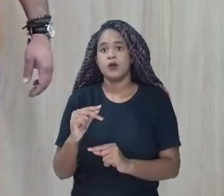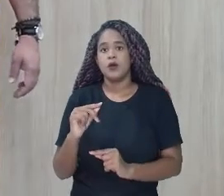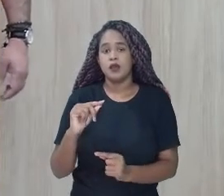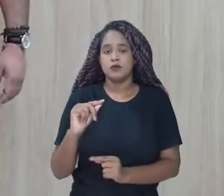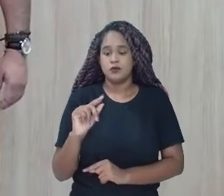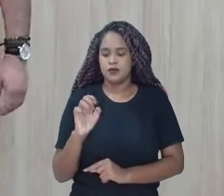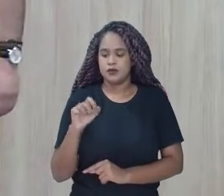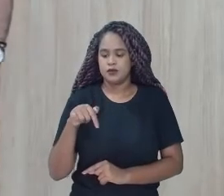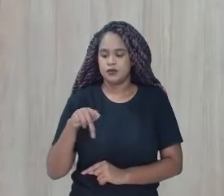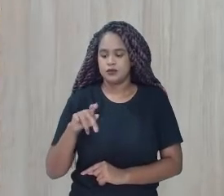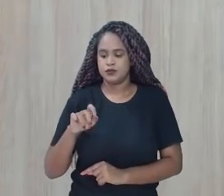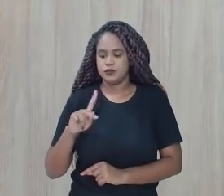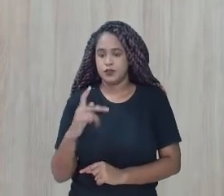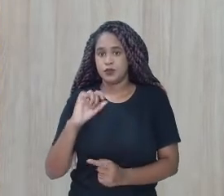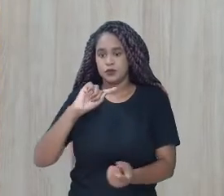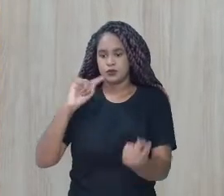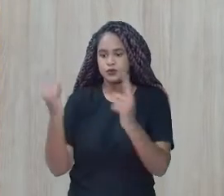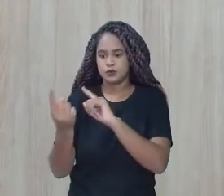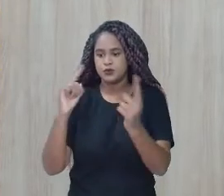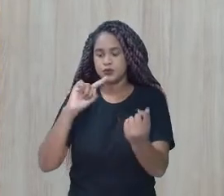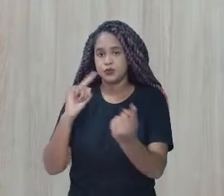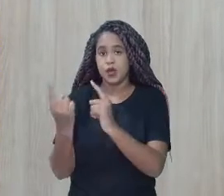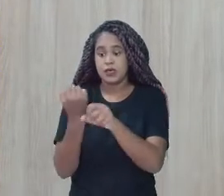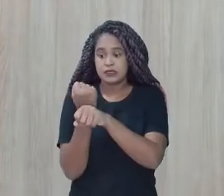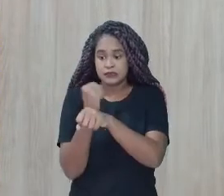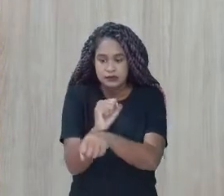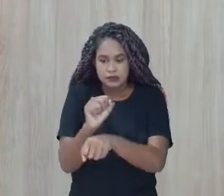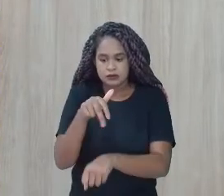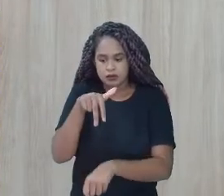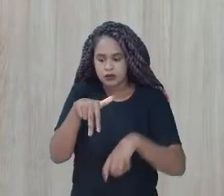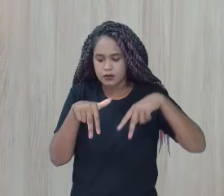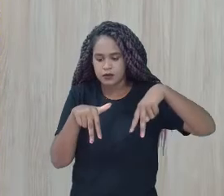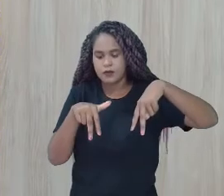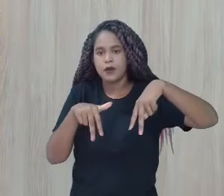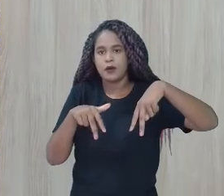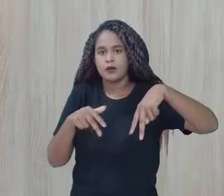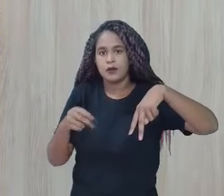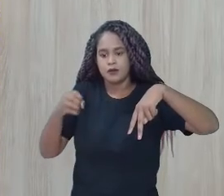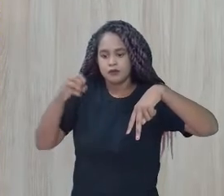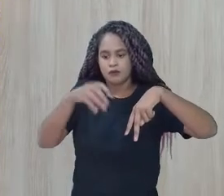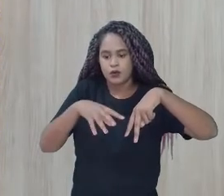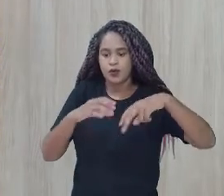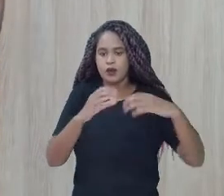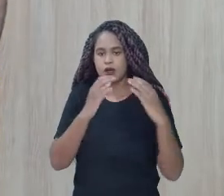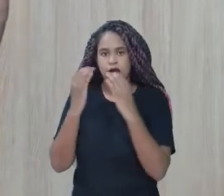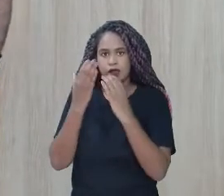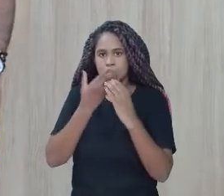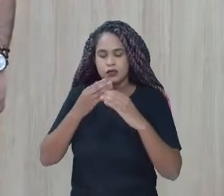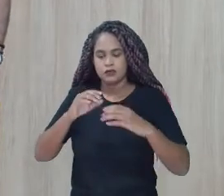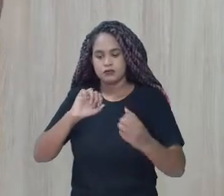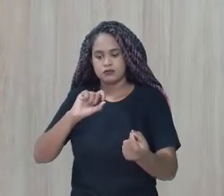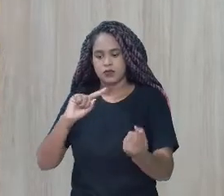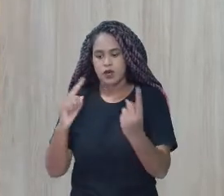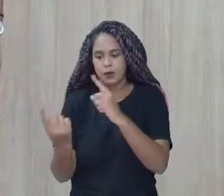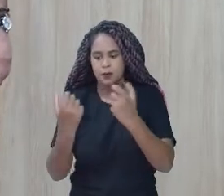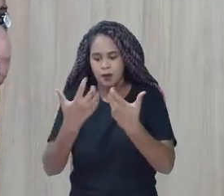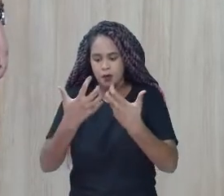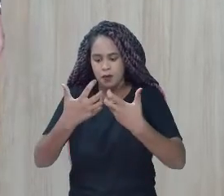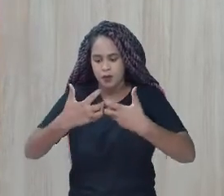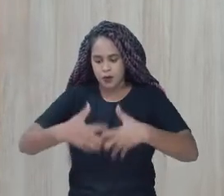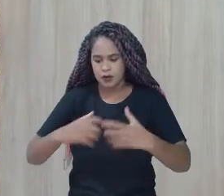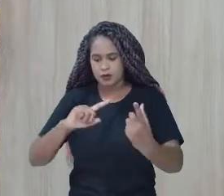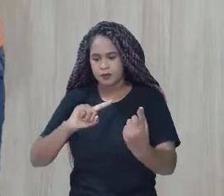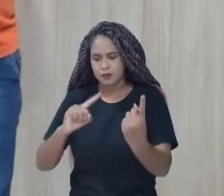gire, enquanto que os escravos, né, que estão presentes aqui, eles vêm e colocam a cana para moer. Existiam dois tipos